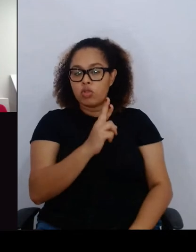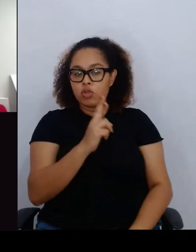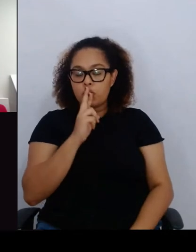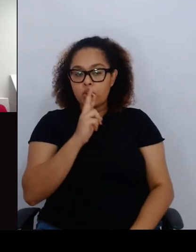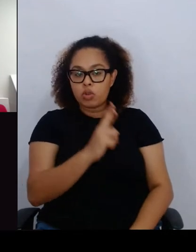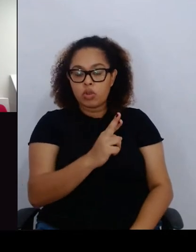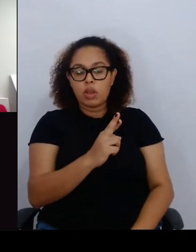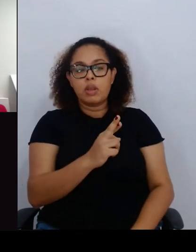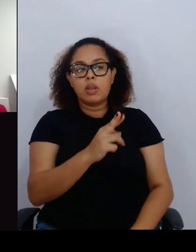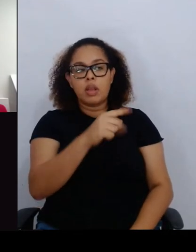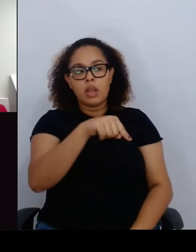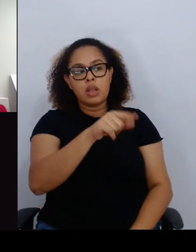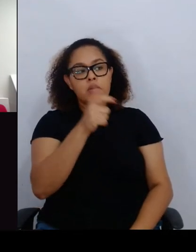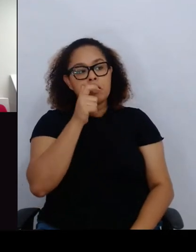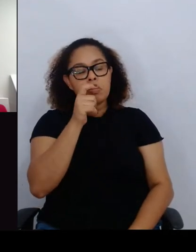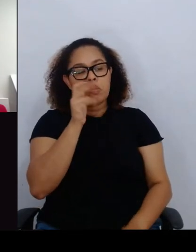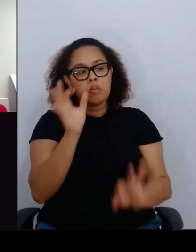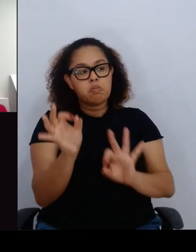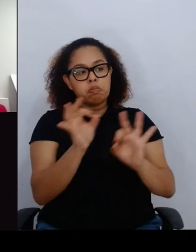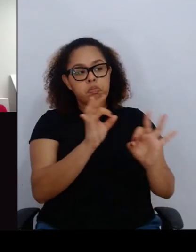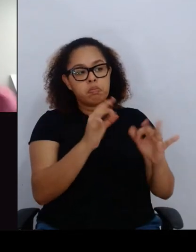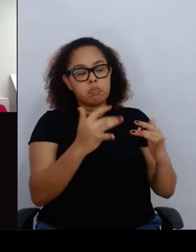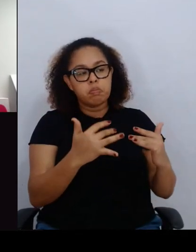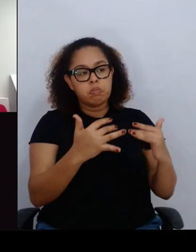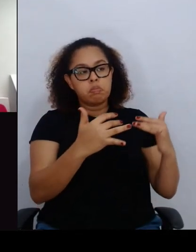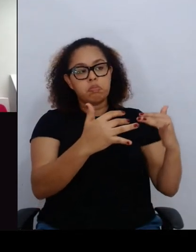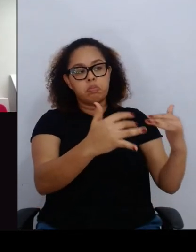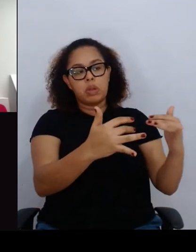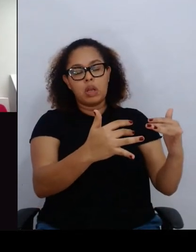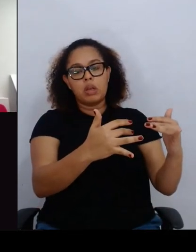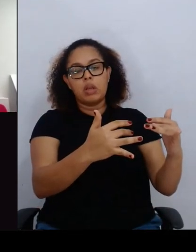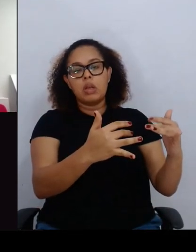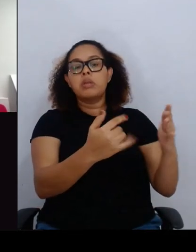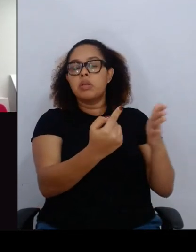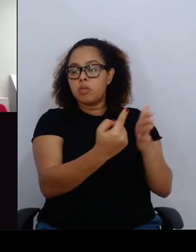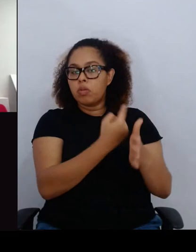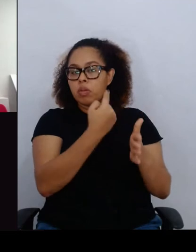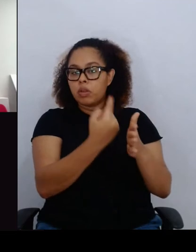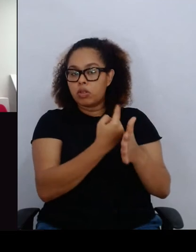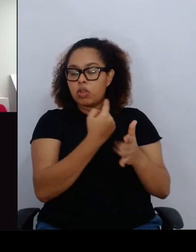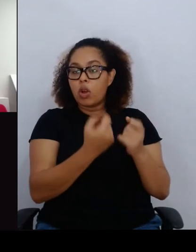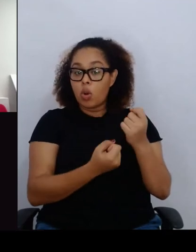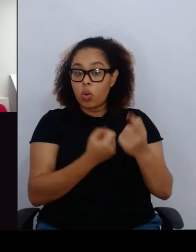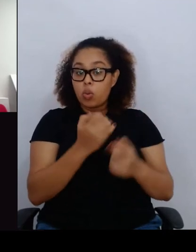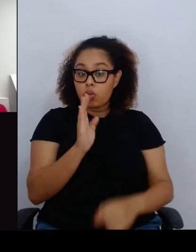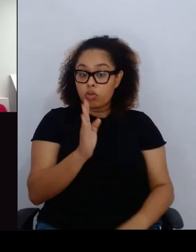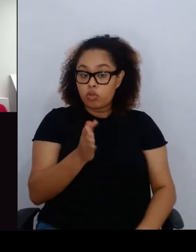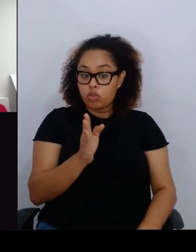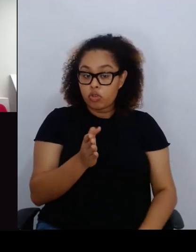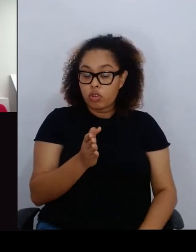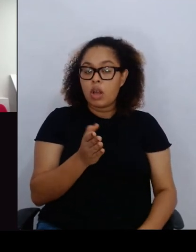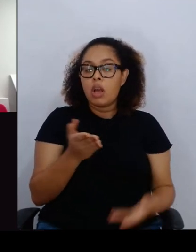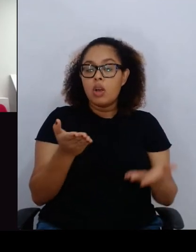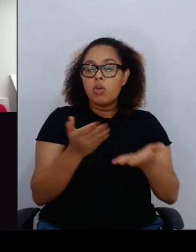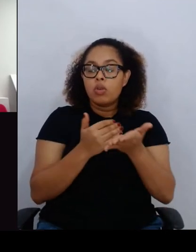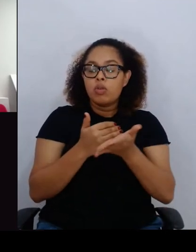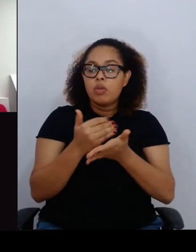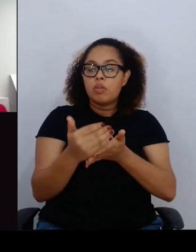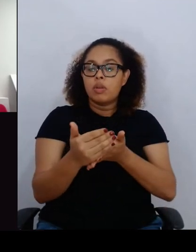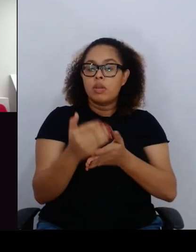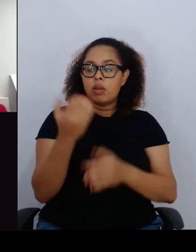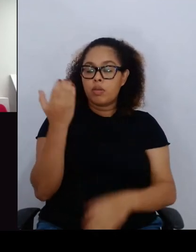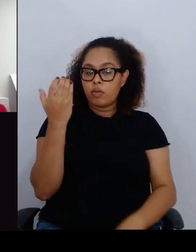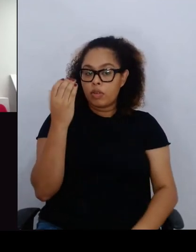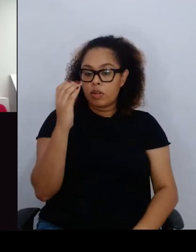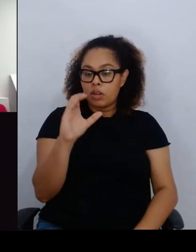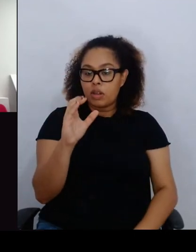público a gente já tem algumas perguntas que eu vou começar a colocar para vocês aqui a